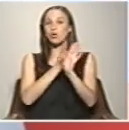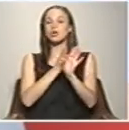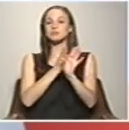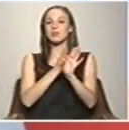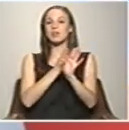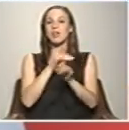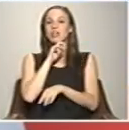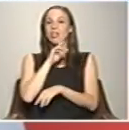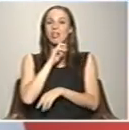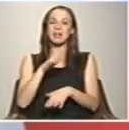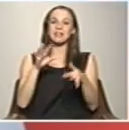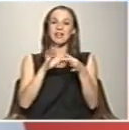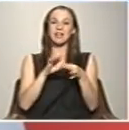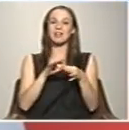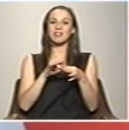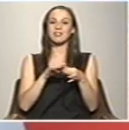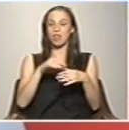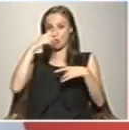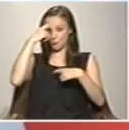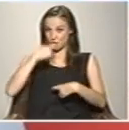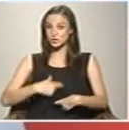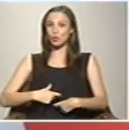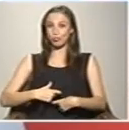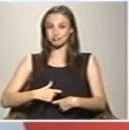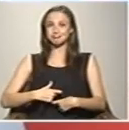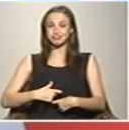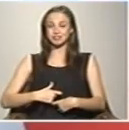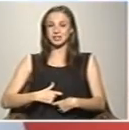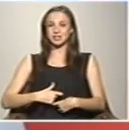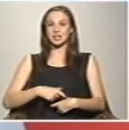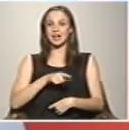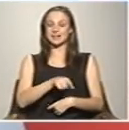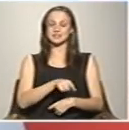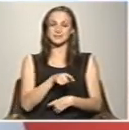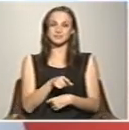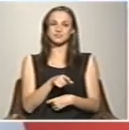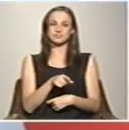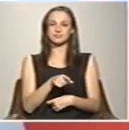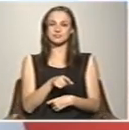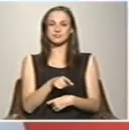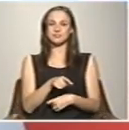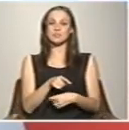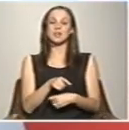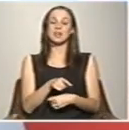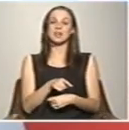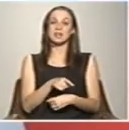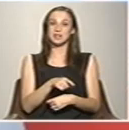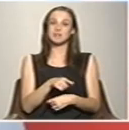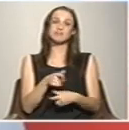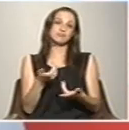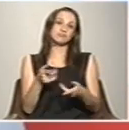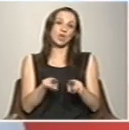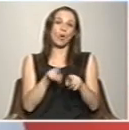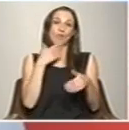psicológicas que estão mais associadas às dimensões físicas, e portanto essas naturalmente que vão declinar com a velhice, mas